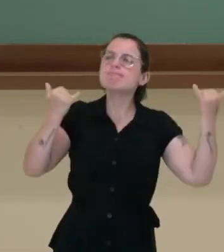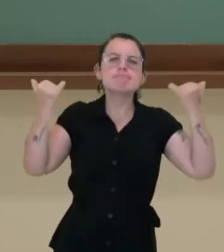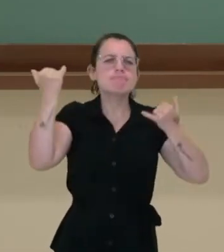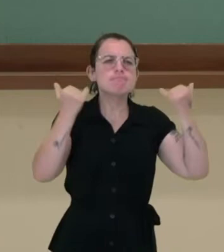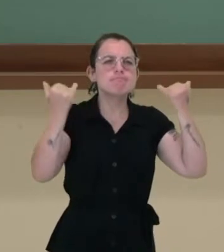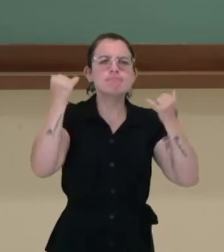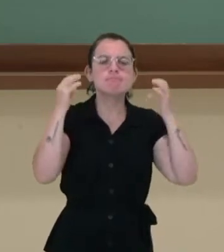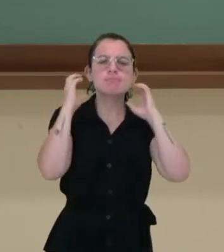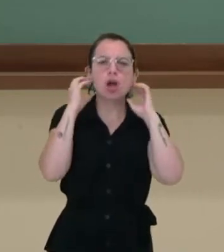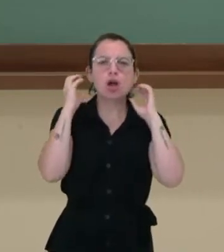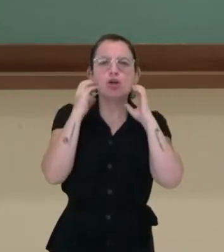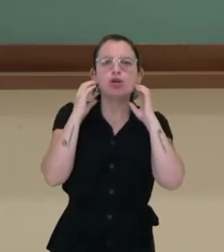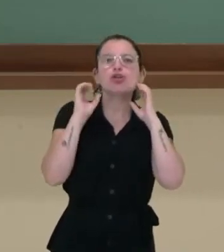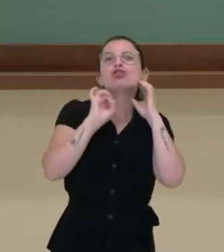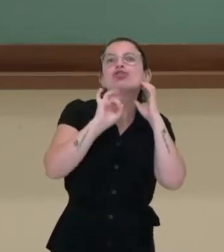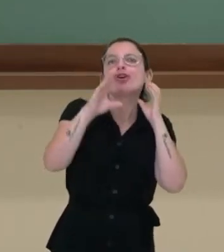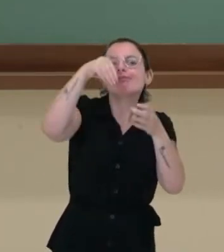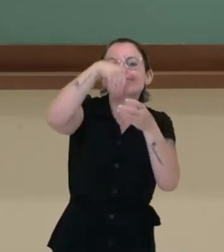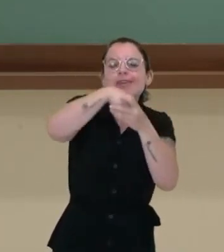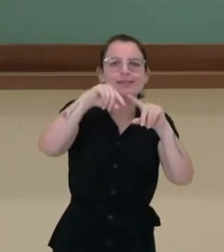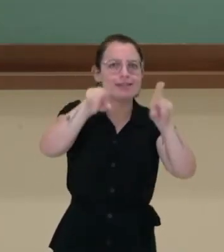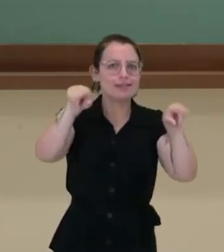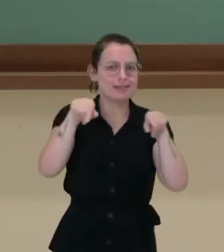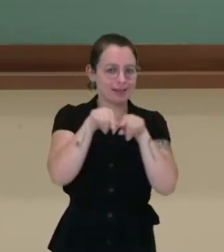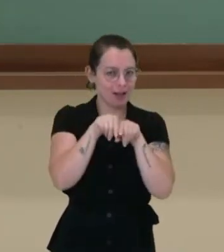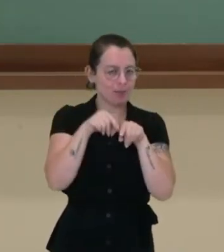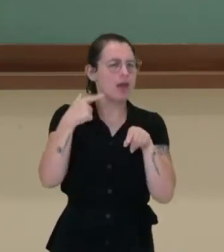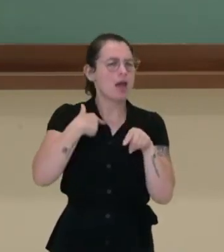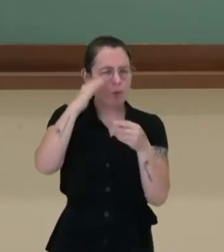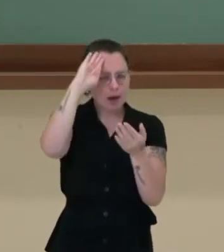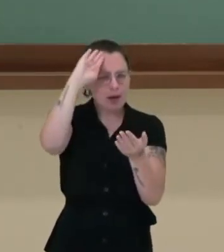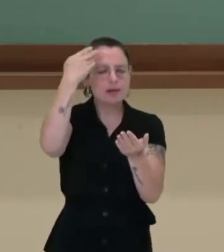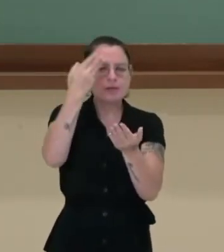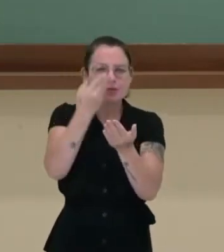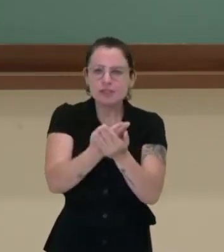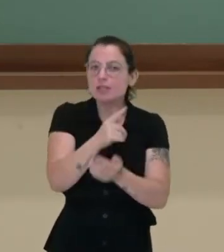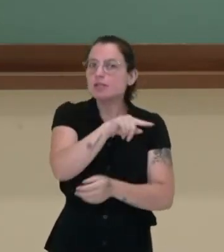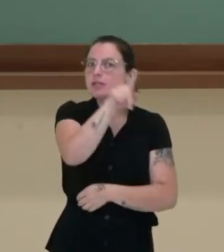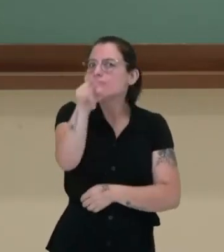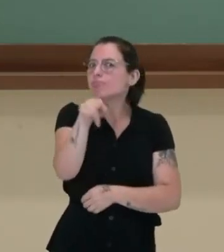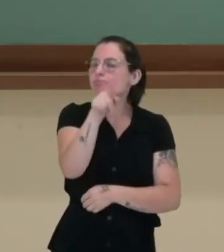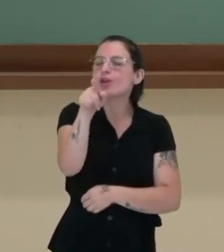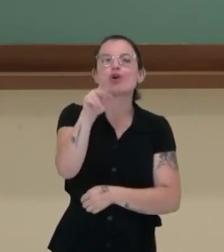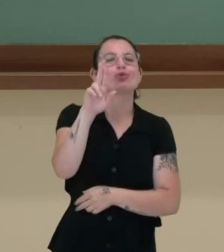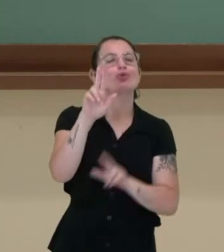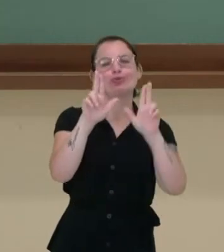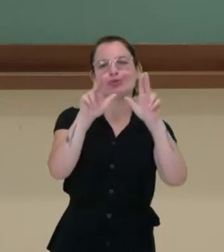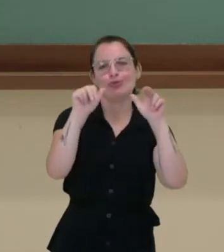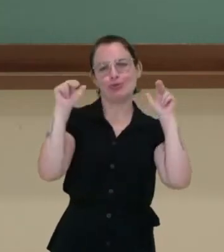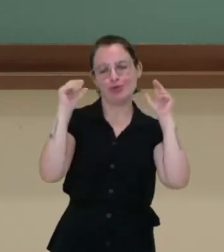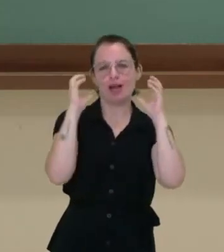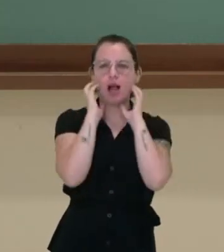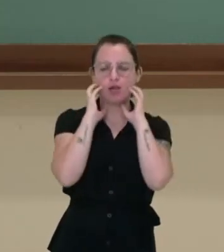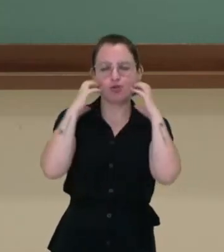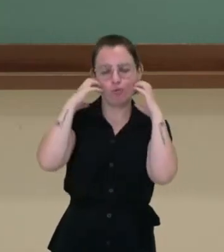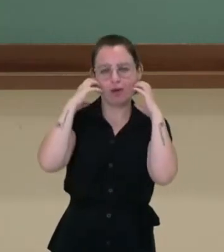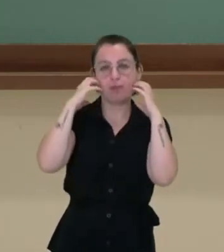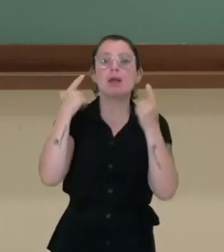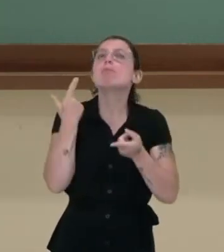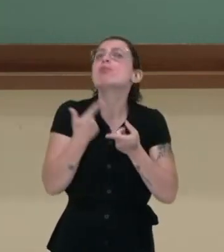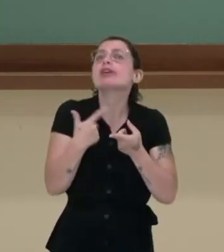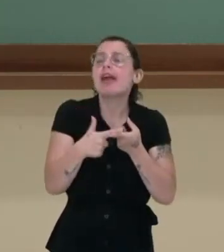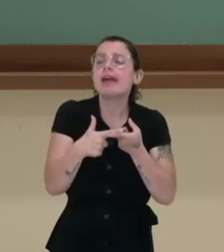na sala de aula com a professora. Eu acredito que muitos de vocês não tiveram cachumba. Por